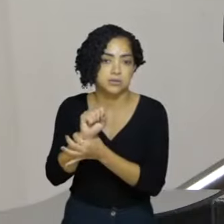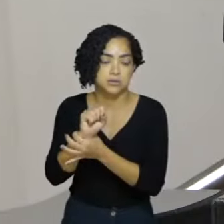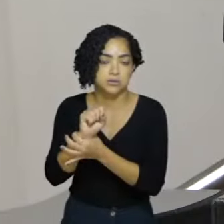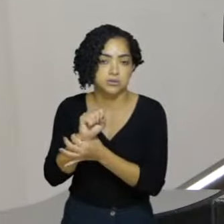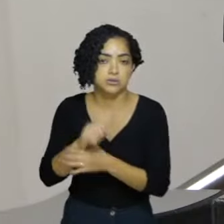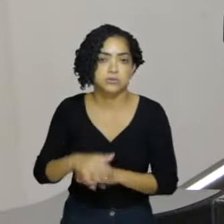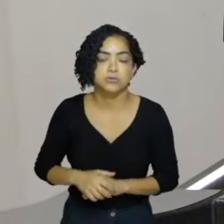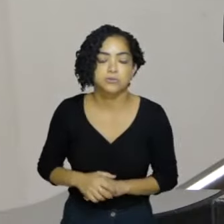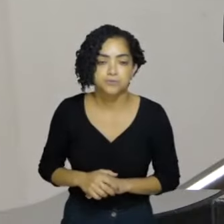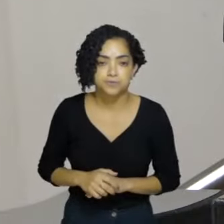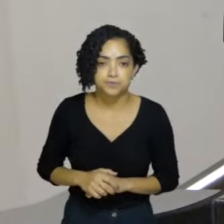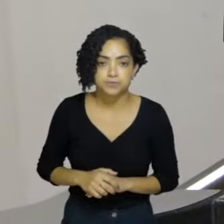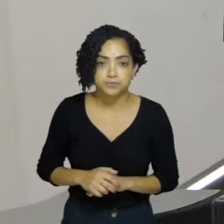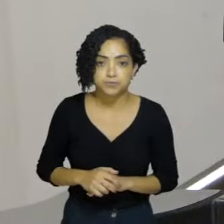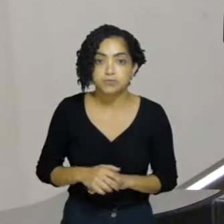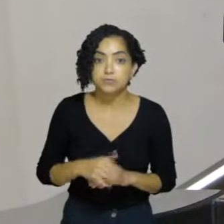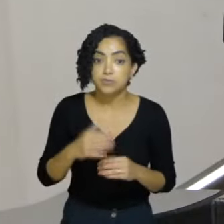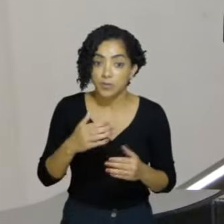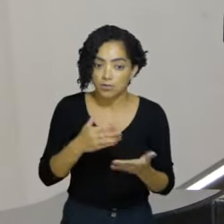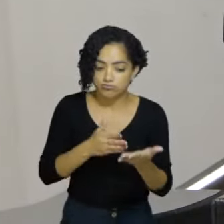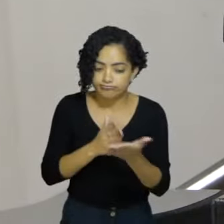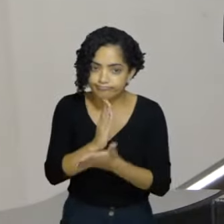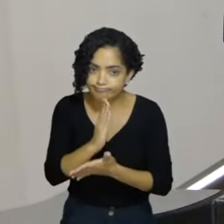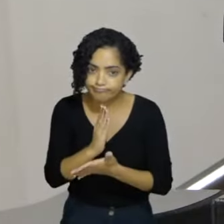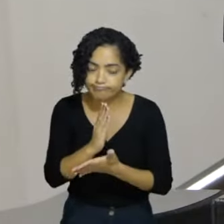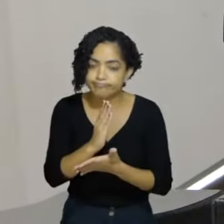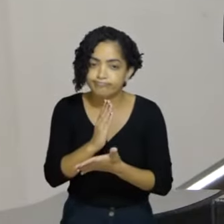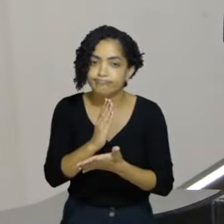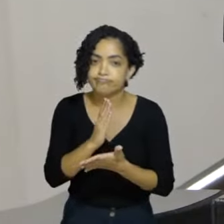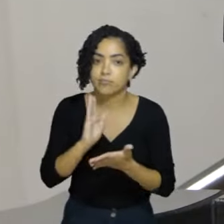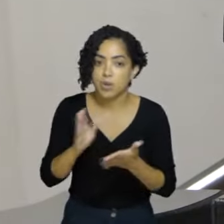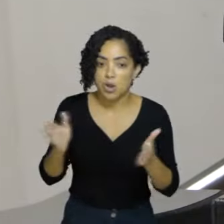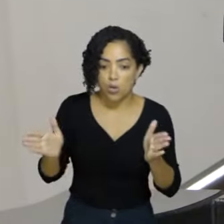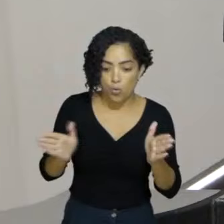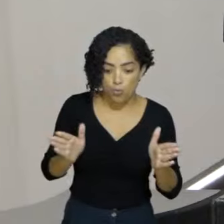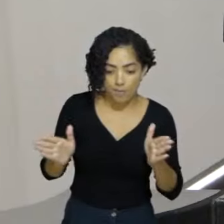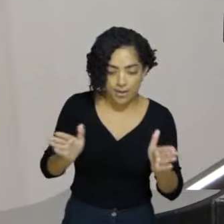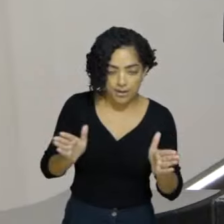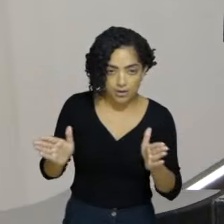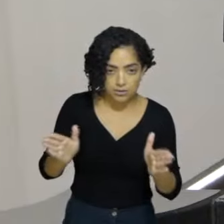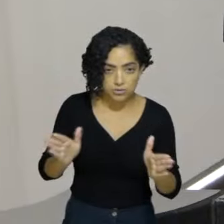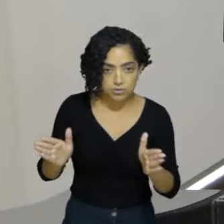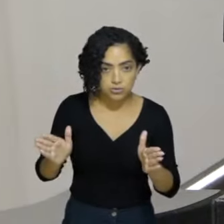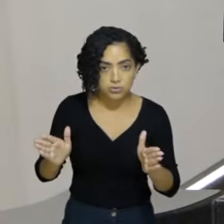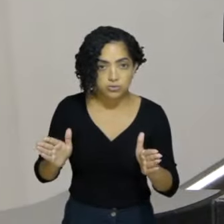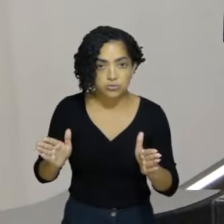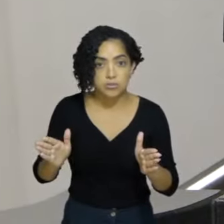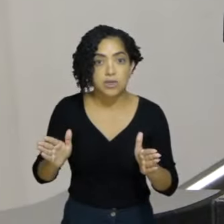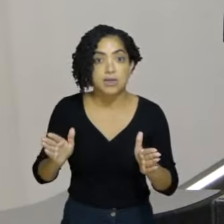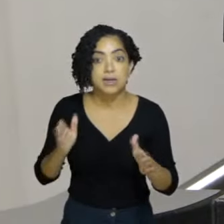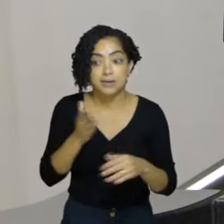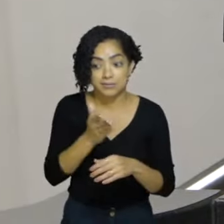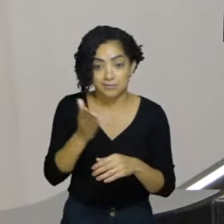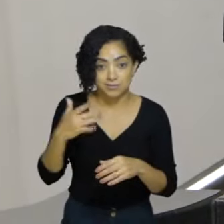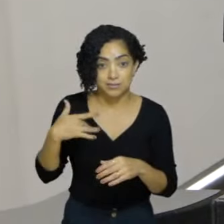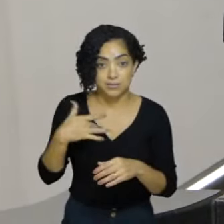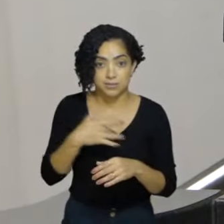que o governador sancionou essa lei, o prazo de saúde dessas crianças